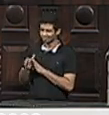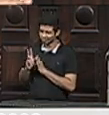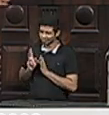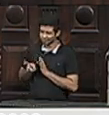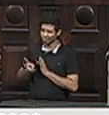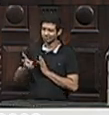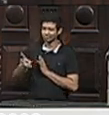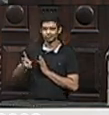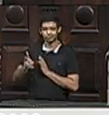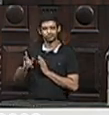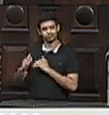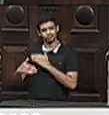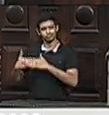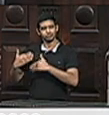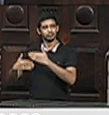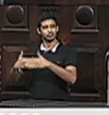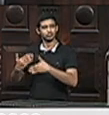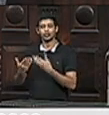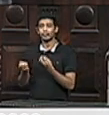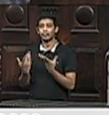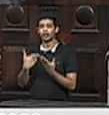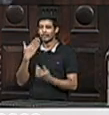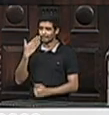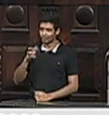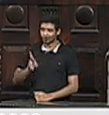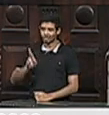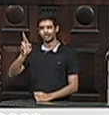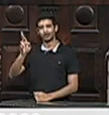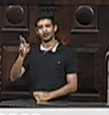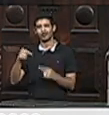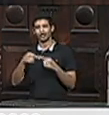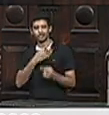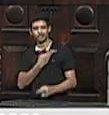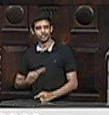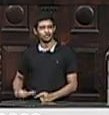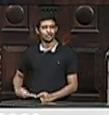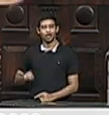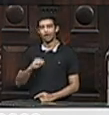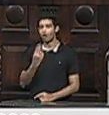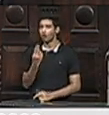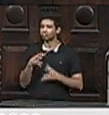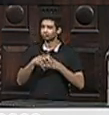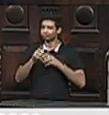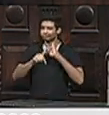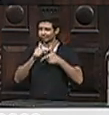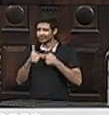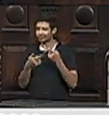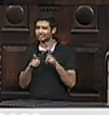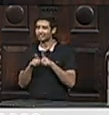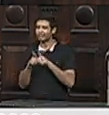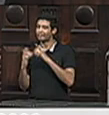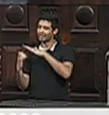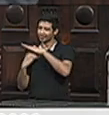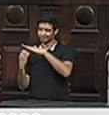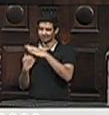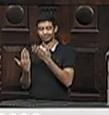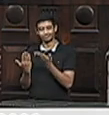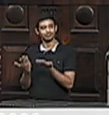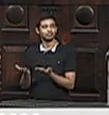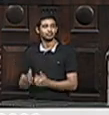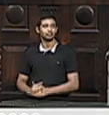mensagem, evidentemente, não muda a estrutura tripartite do Conselho. Isso não está em pauta, deputado Chico Machado, essa não é a questão. O